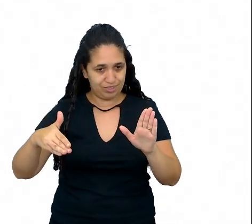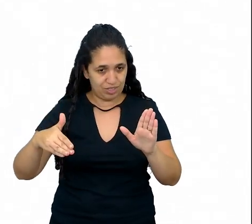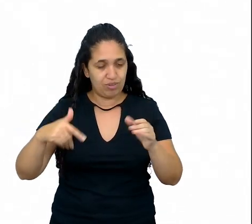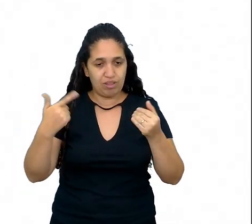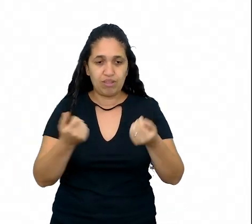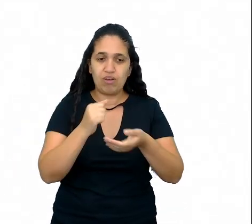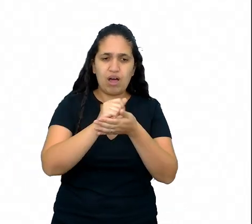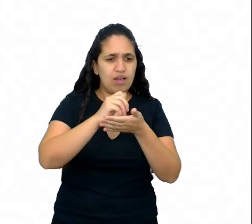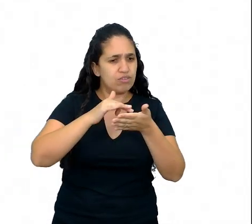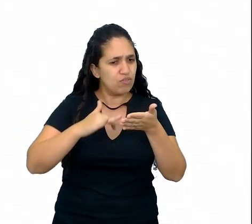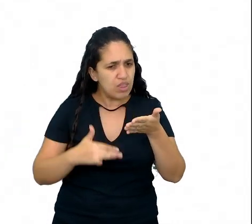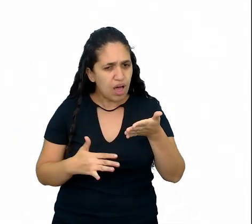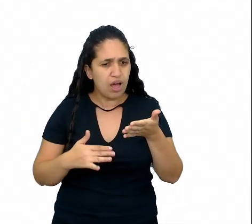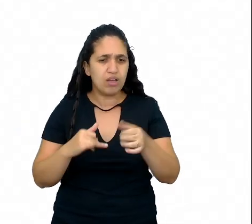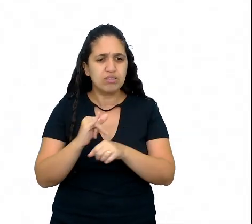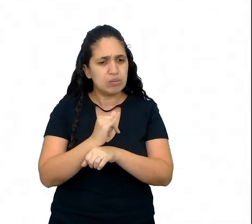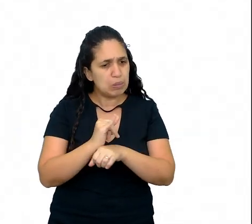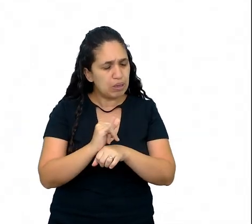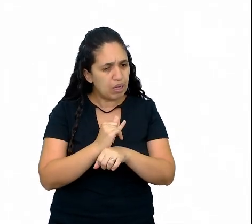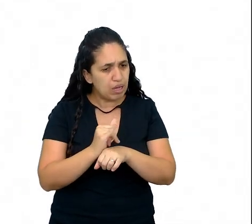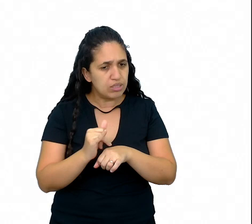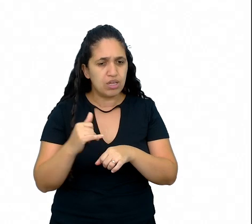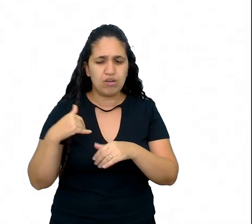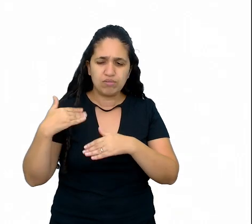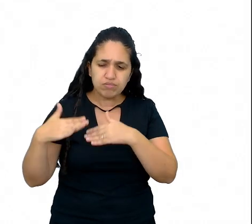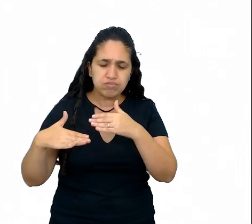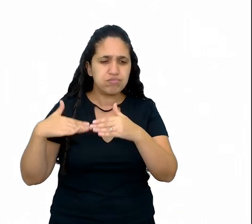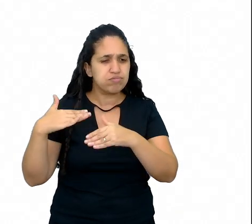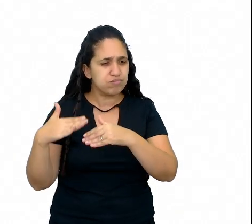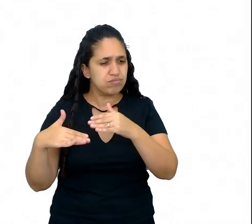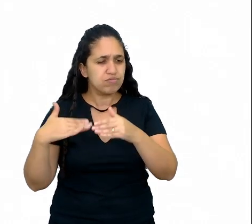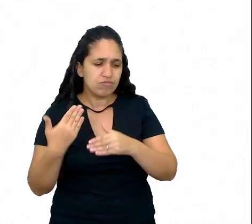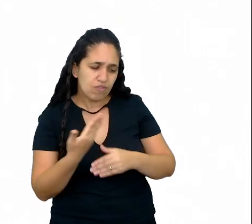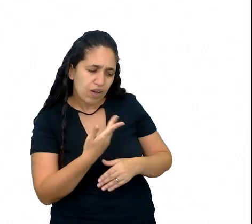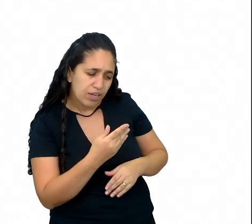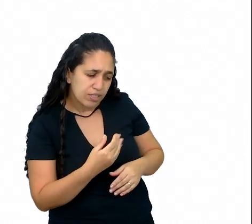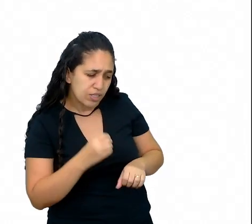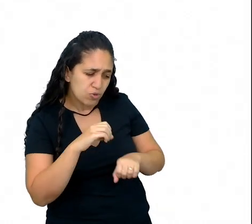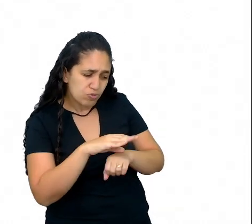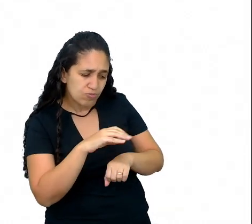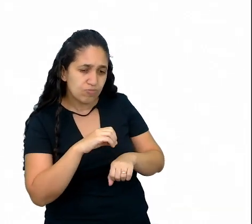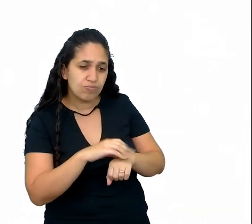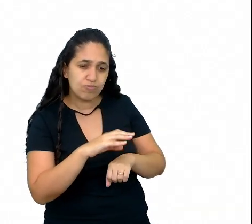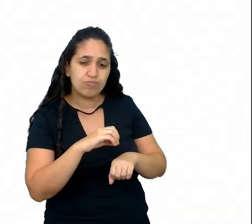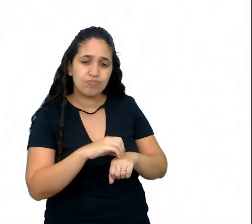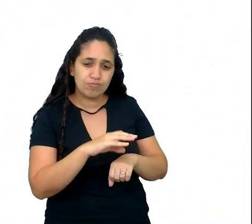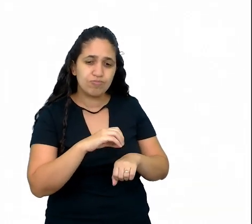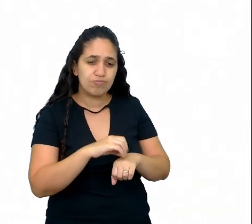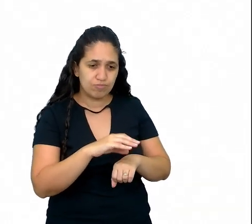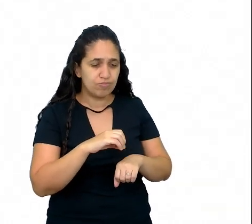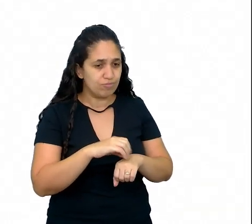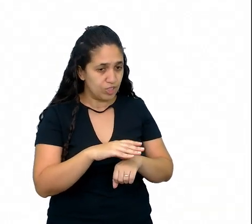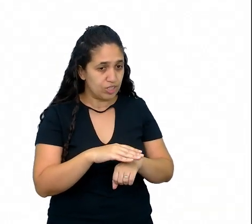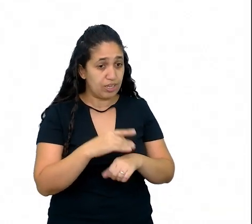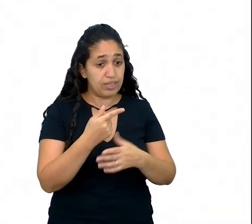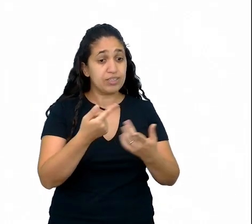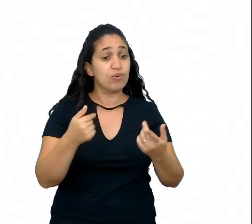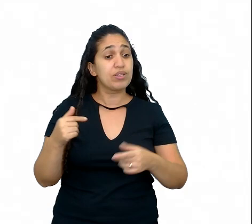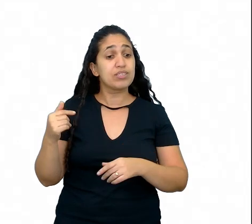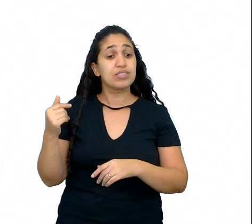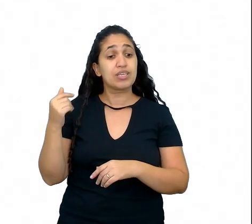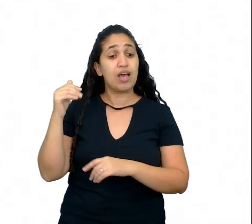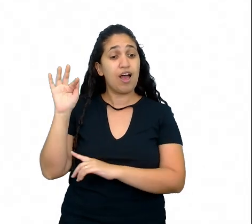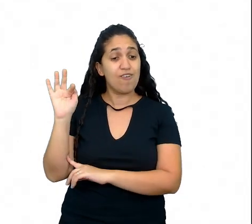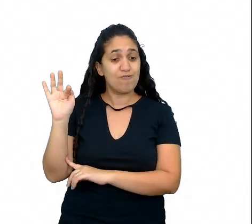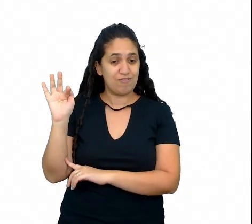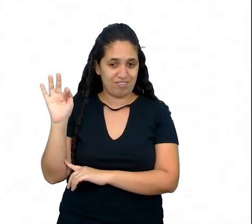nossas mediações, vai pondo indícios para isso, né? E por que a gente usou esse item F,